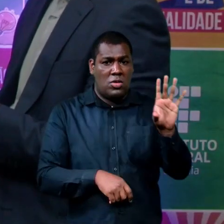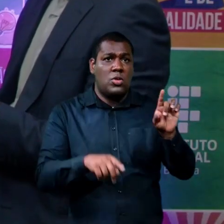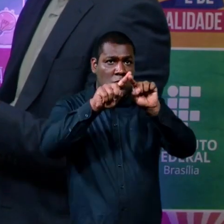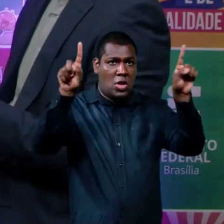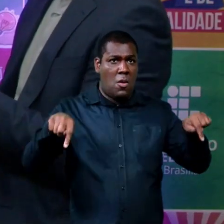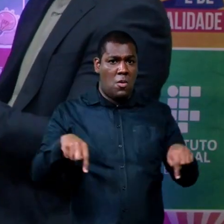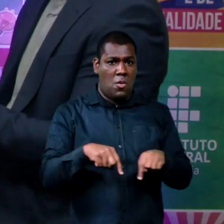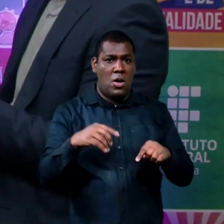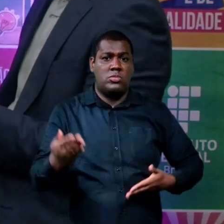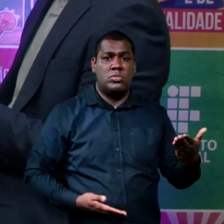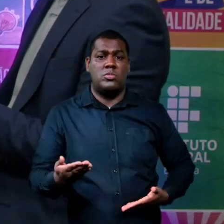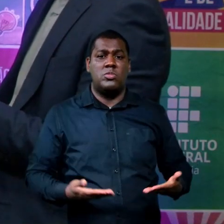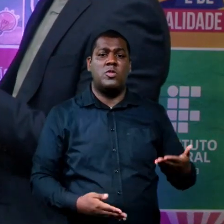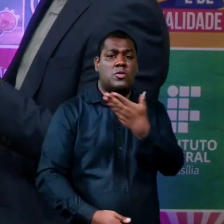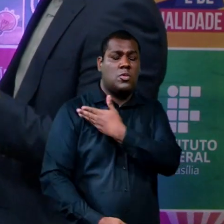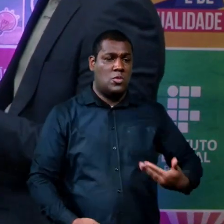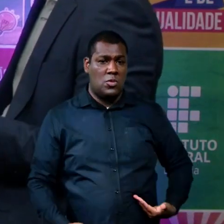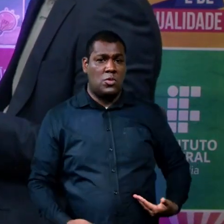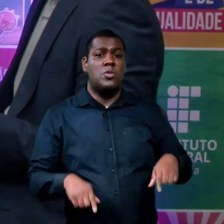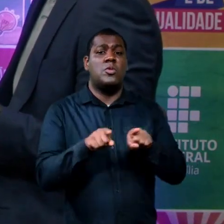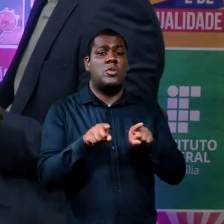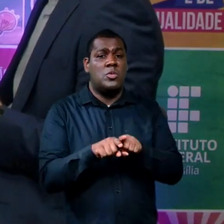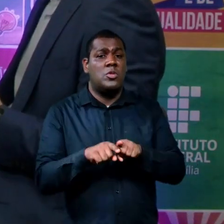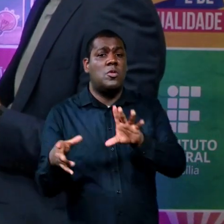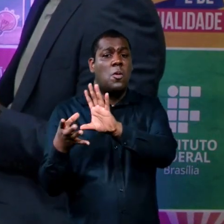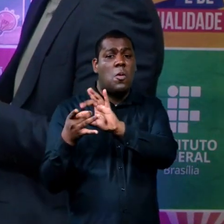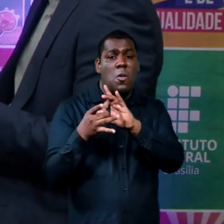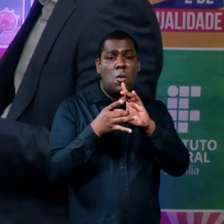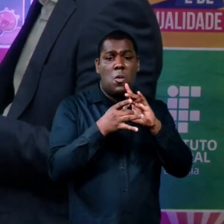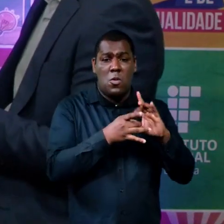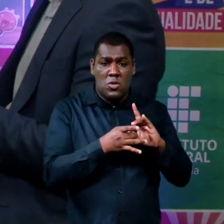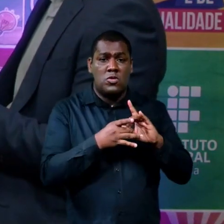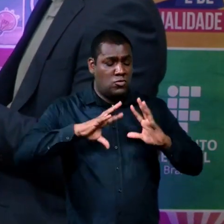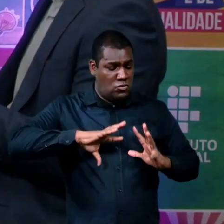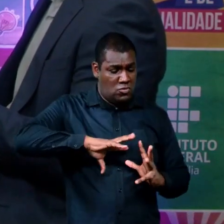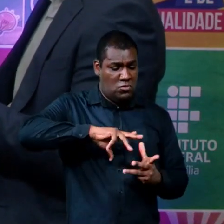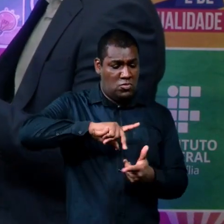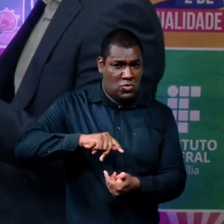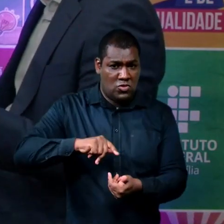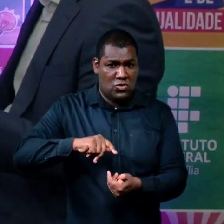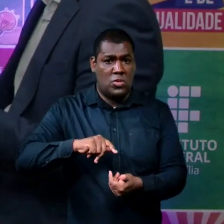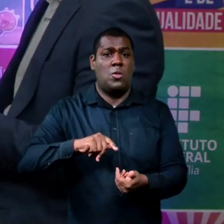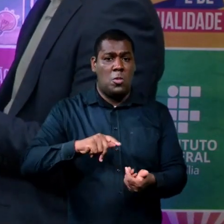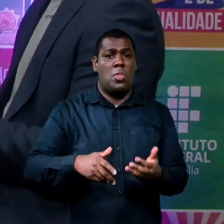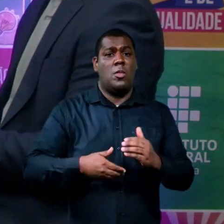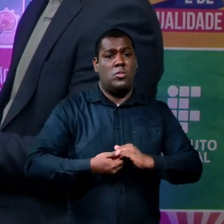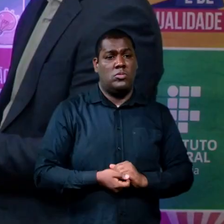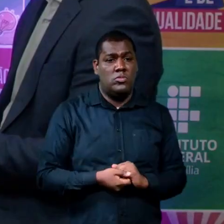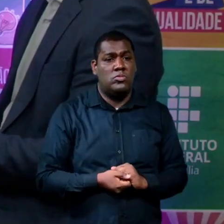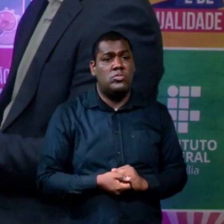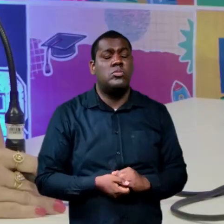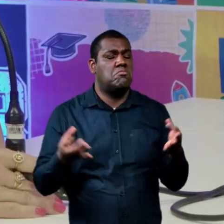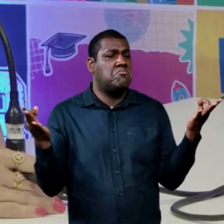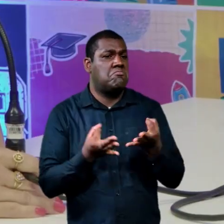público, e também temos a questão do ponto de vista, pode ser visto do ponto de vista global, do ponto de vista organizacional.